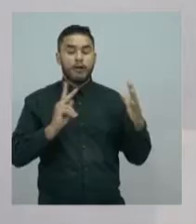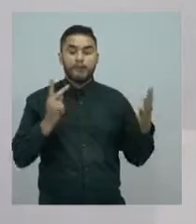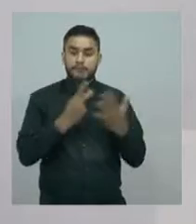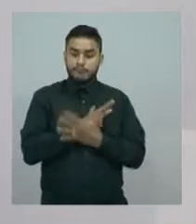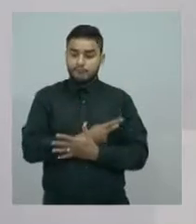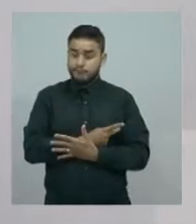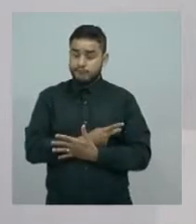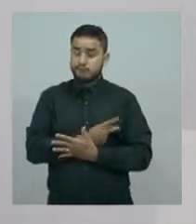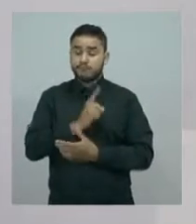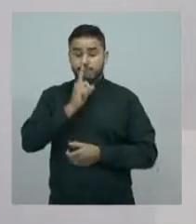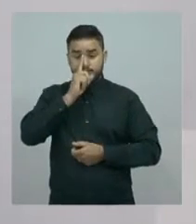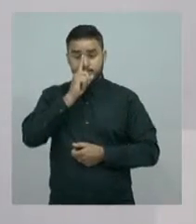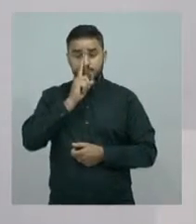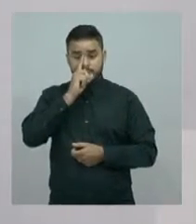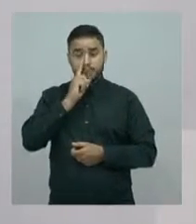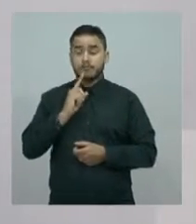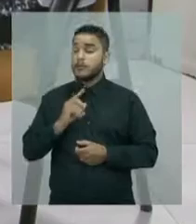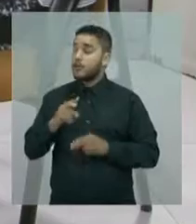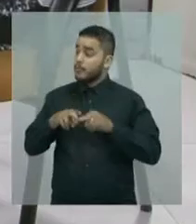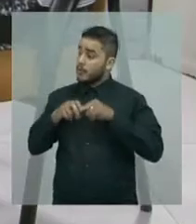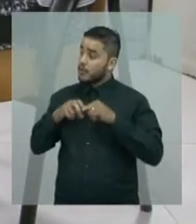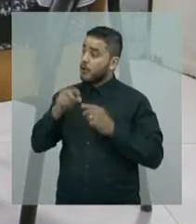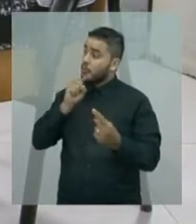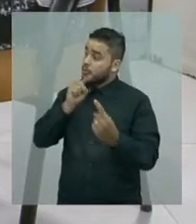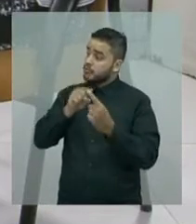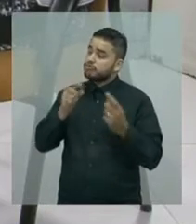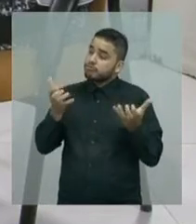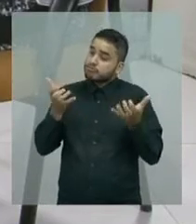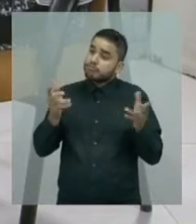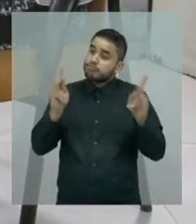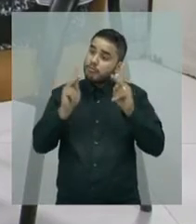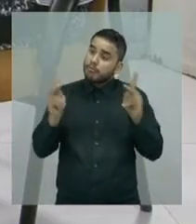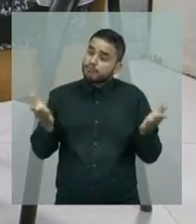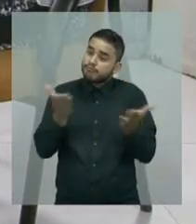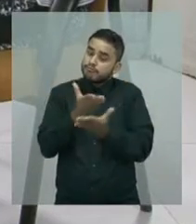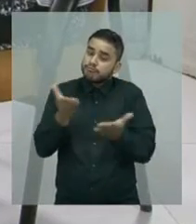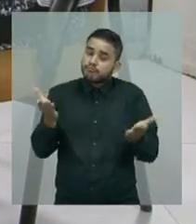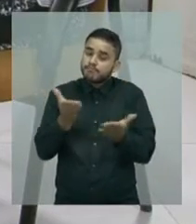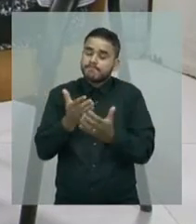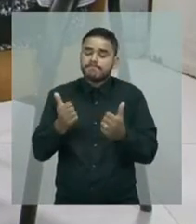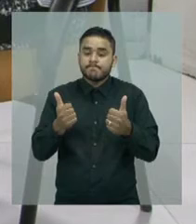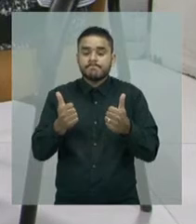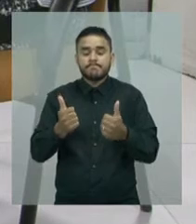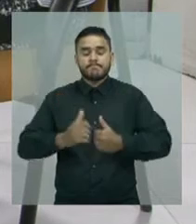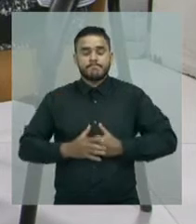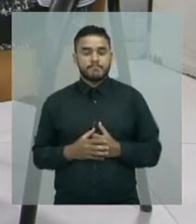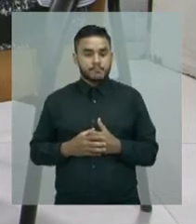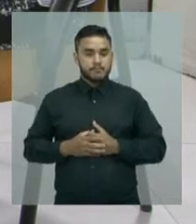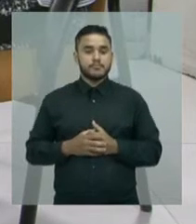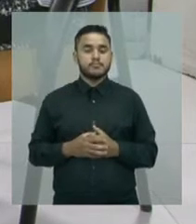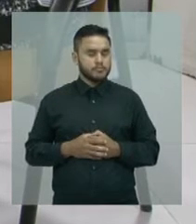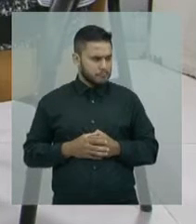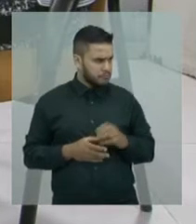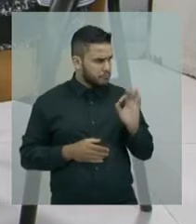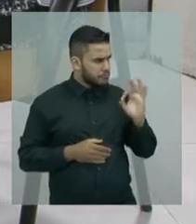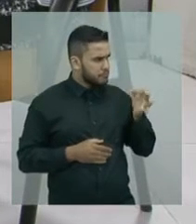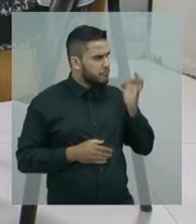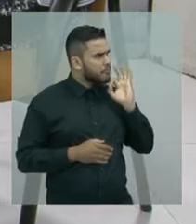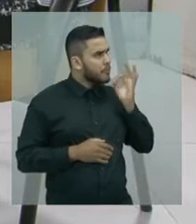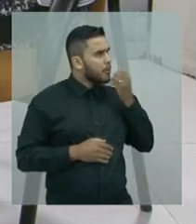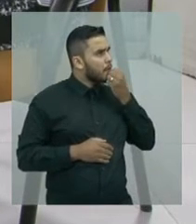numa convivência harmoniosa. Muito bacana. E, no caso, essa é uma grande contribuição do Ministério